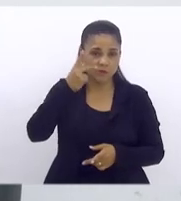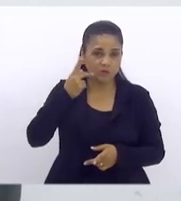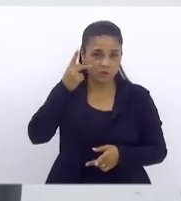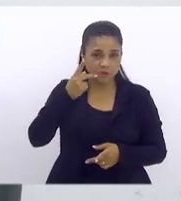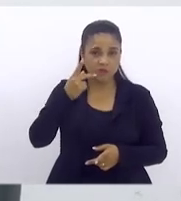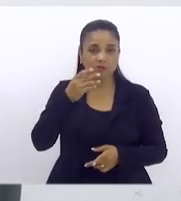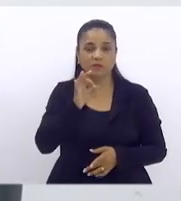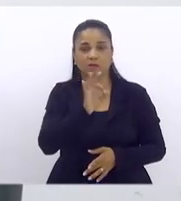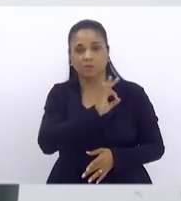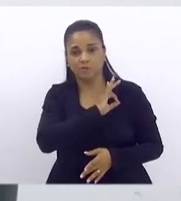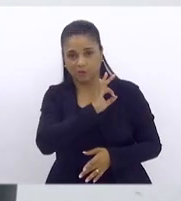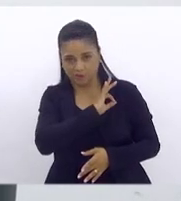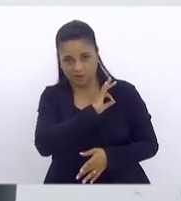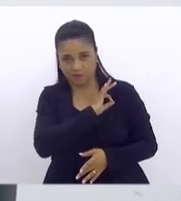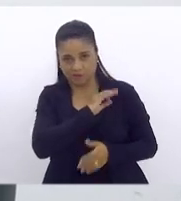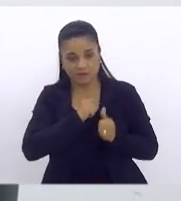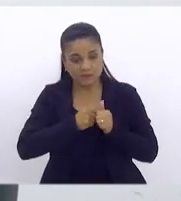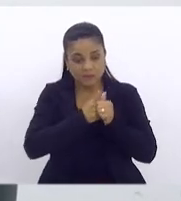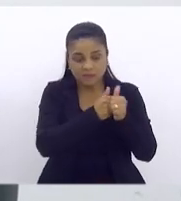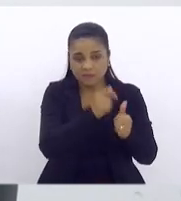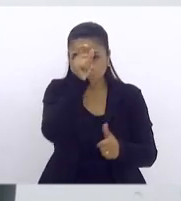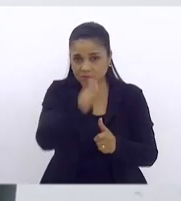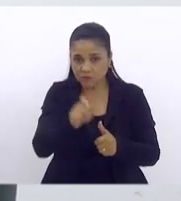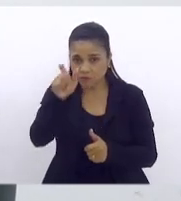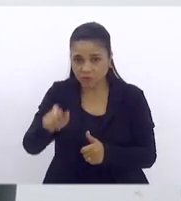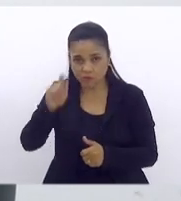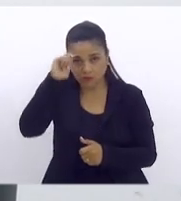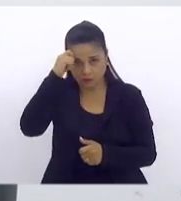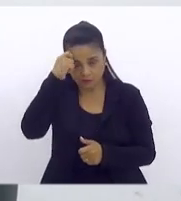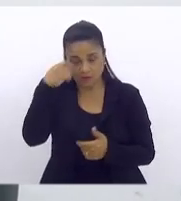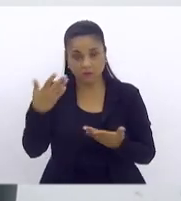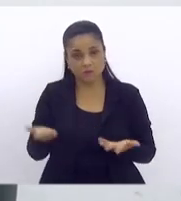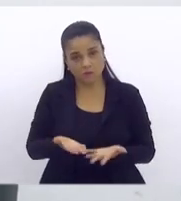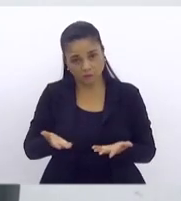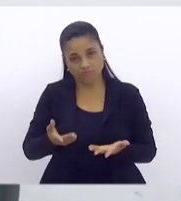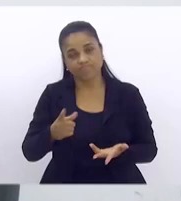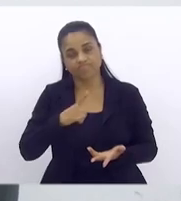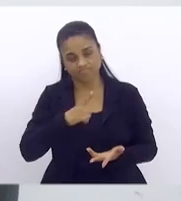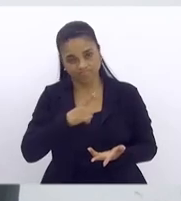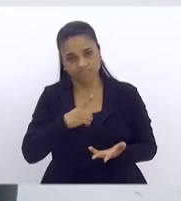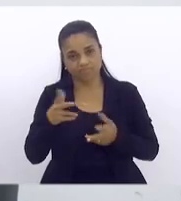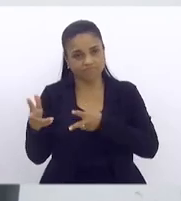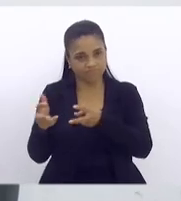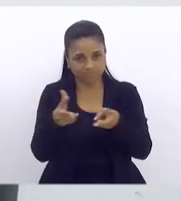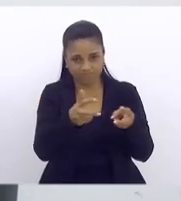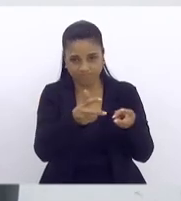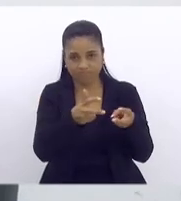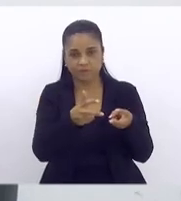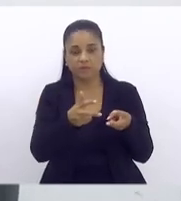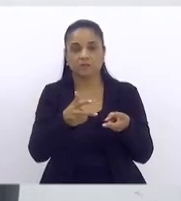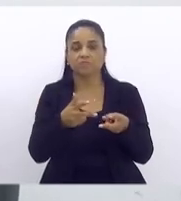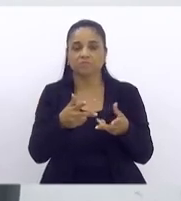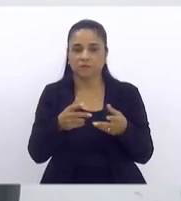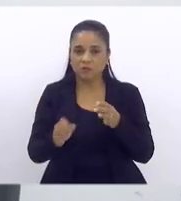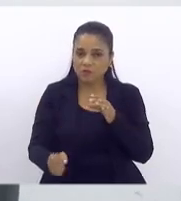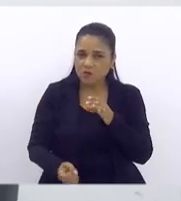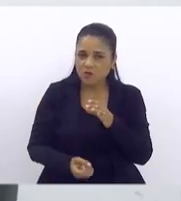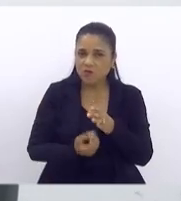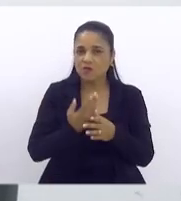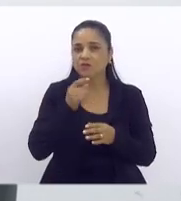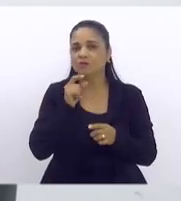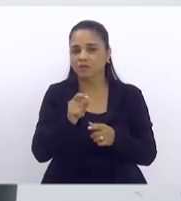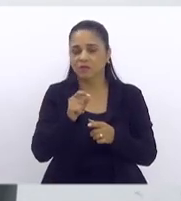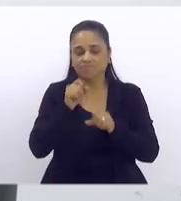policialescas que a gente observa ainda hoje e que tem origem num processo muito, muito, muito cruel